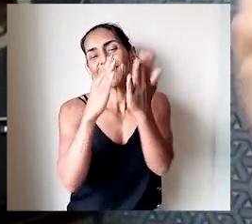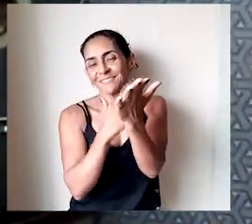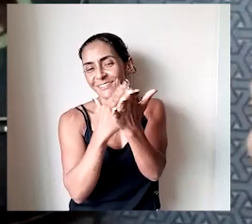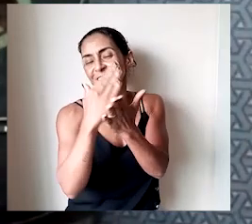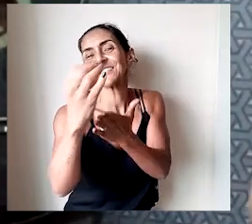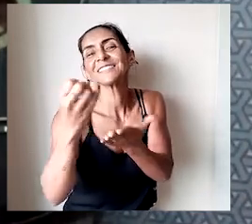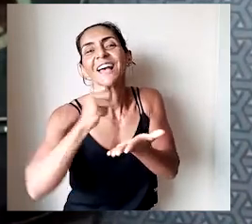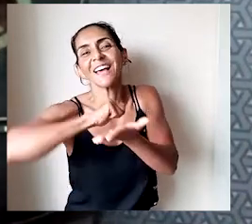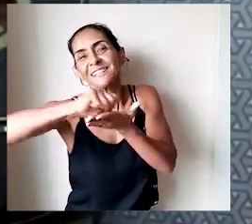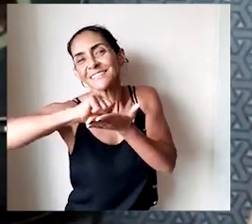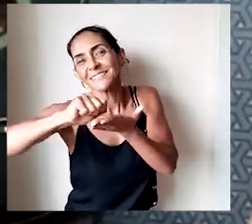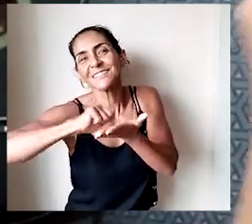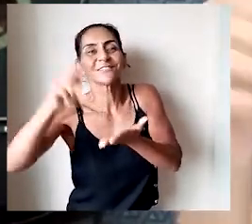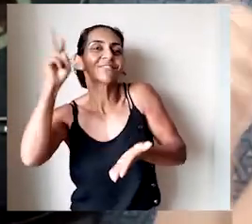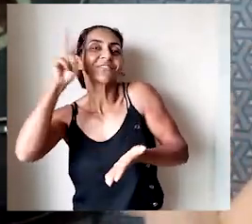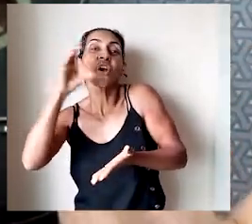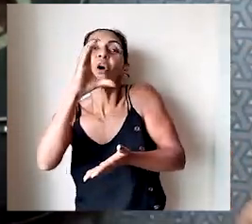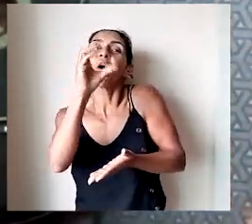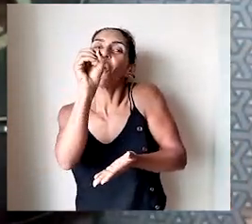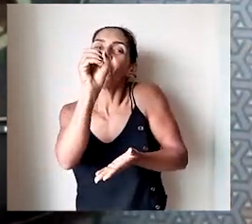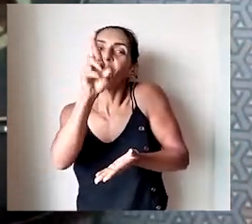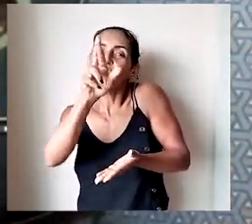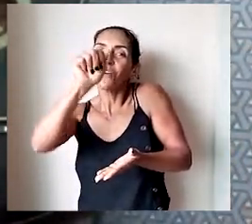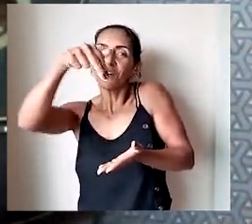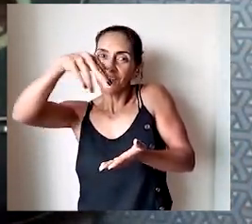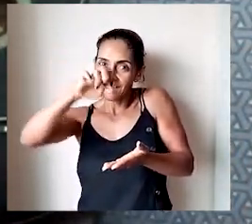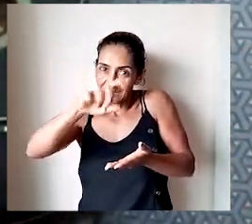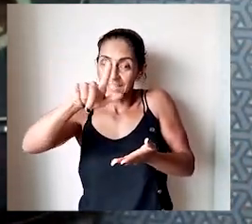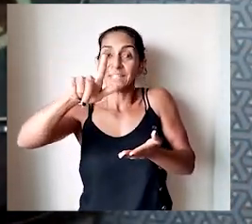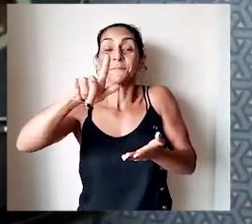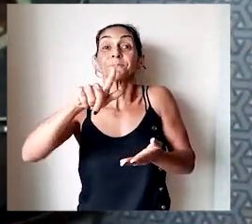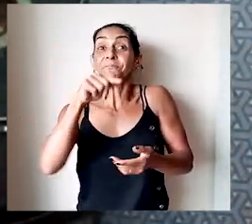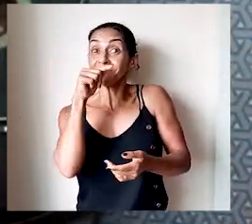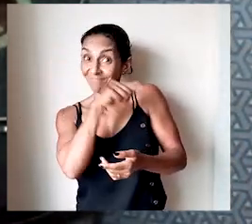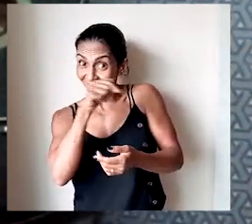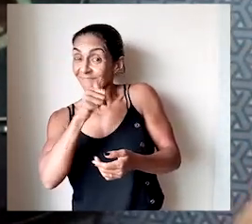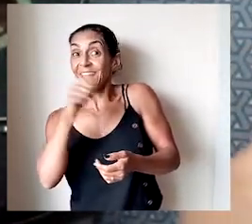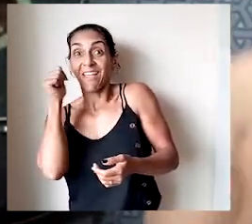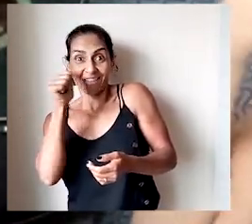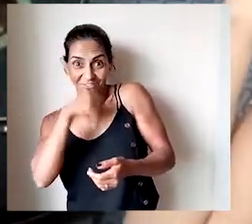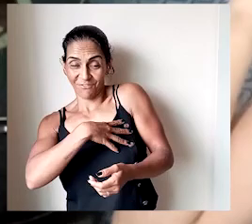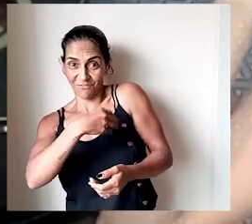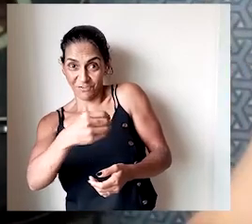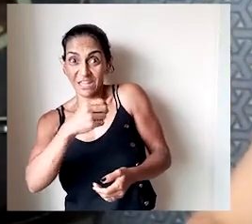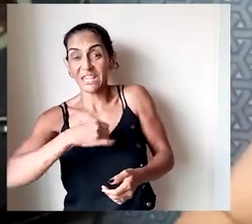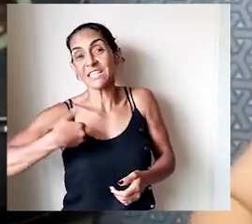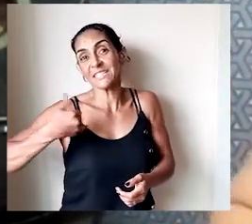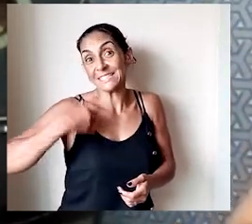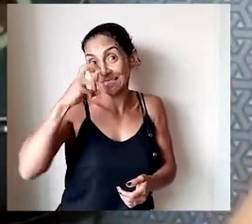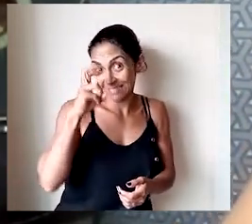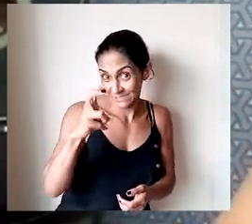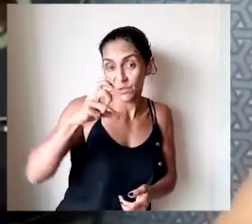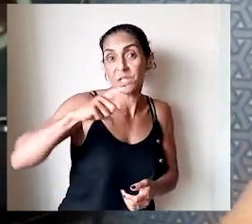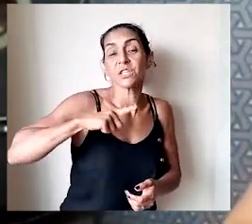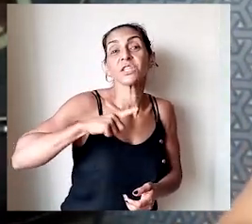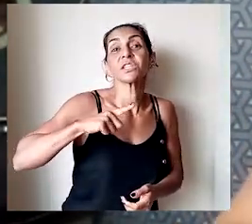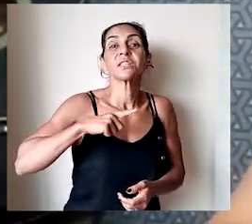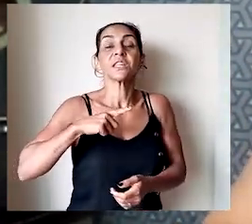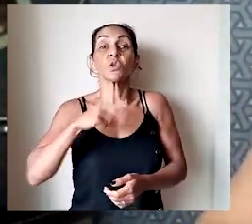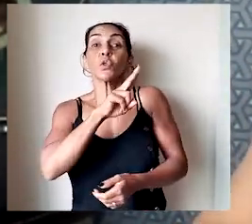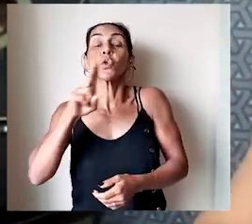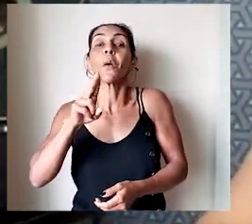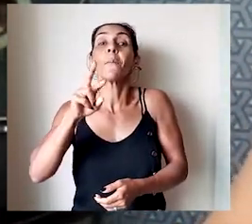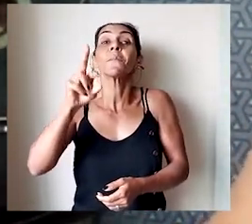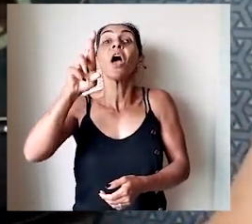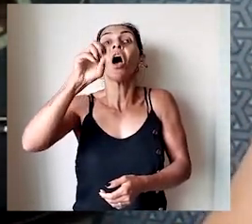a escrever Coraline. Ele começou escrevendo para a filha dele, Holly, tinha 5 anos apenas. E aí a menina já gostava de um